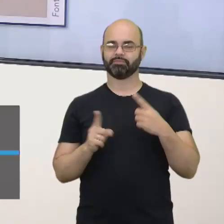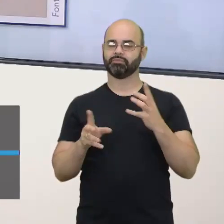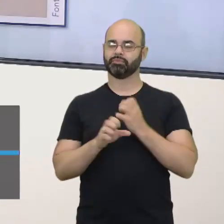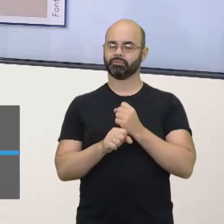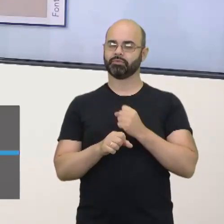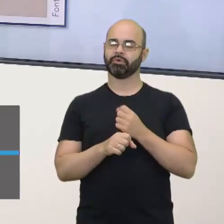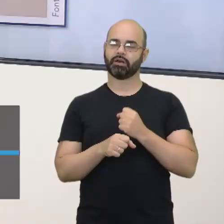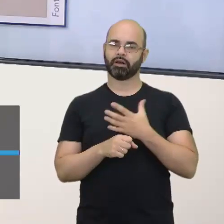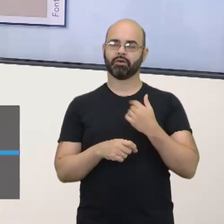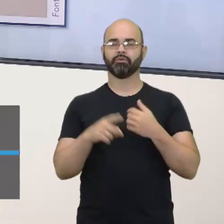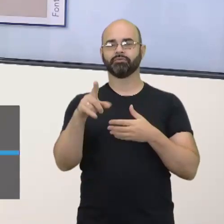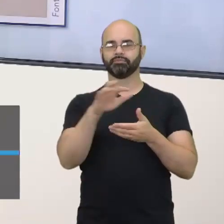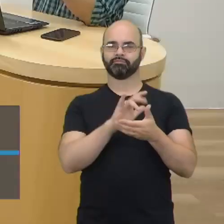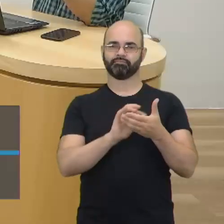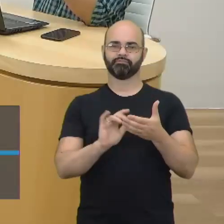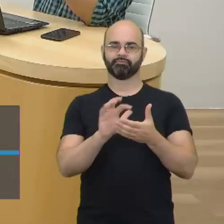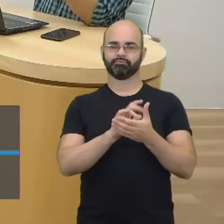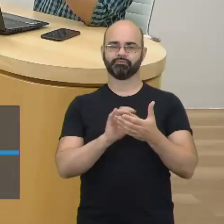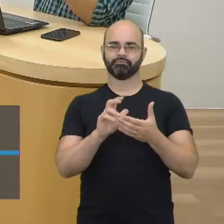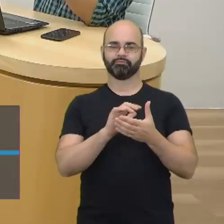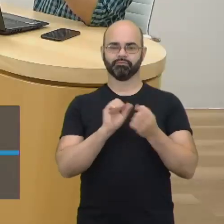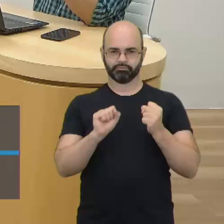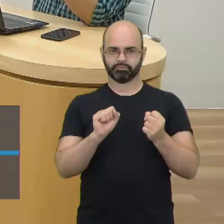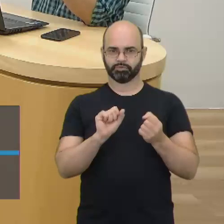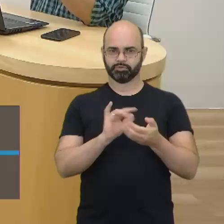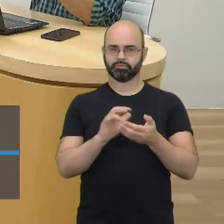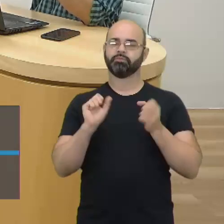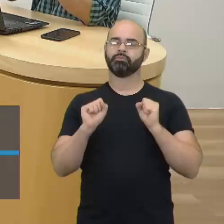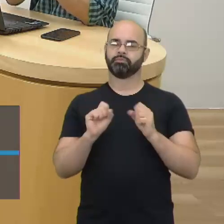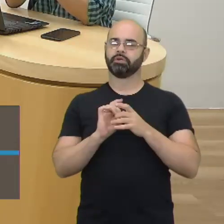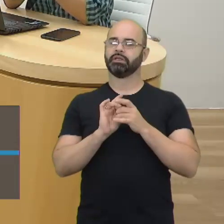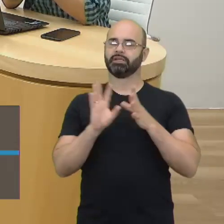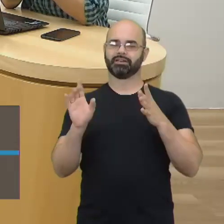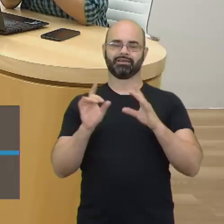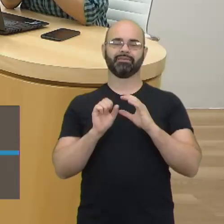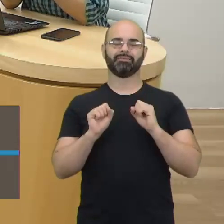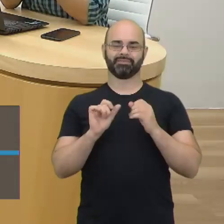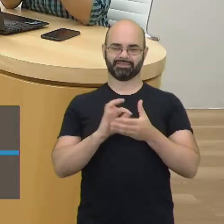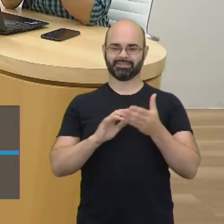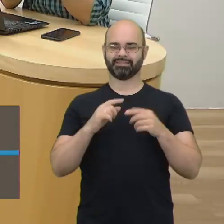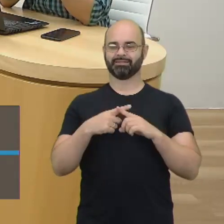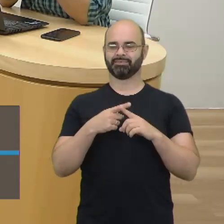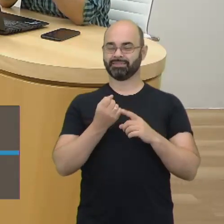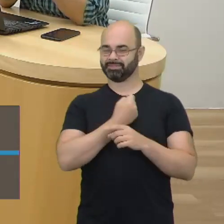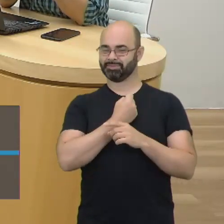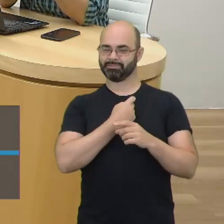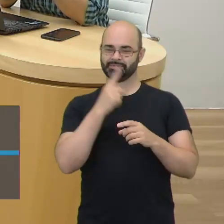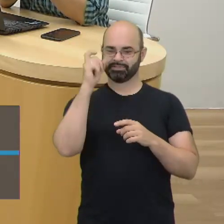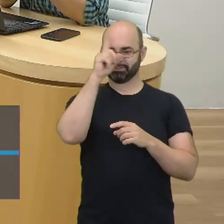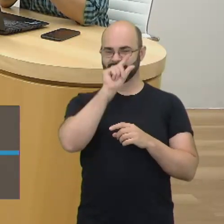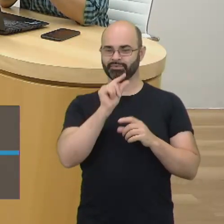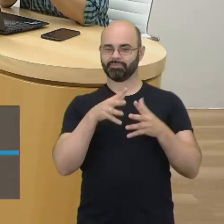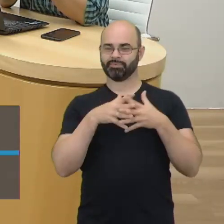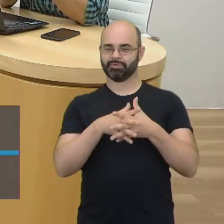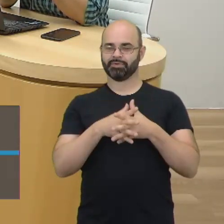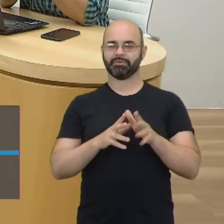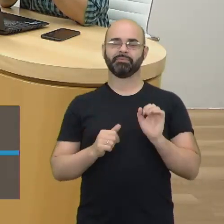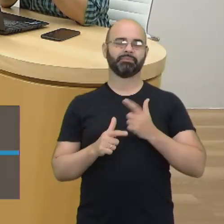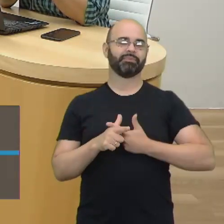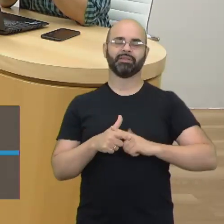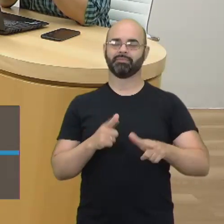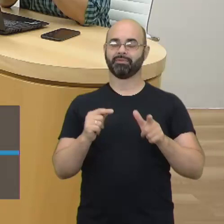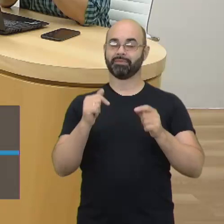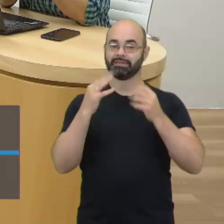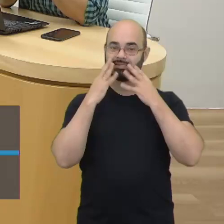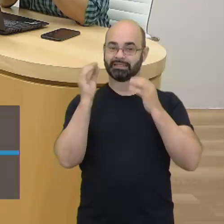cálculos, coloquem aí nas suas calculadoras. Pode usar aí. calculadora? Pode, é bom demais, Legal, melhor. né? Porque tem uns númerozinhos quebrados, né? Acho que é bacana. E para você testar todos